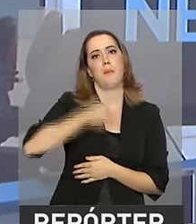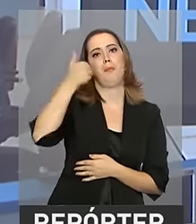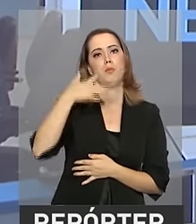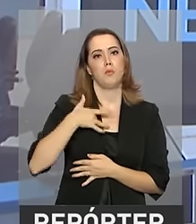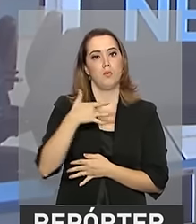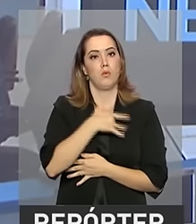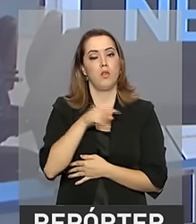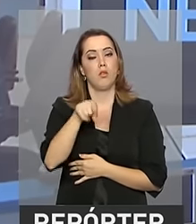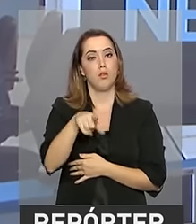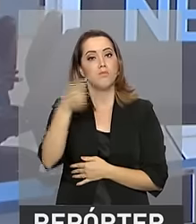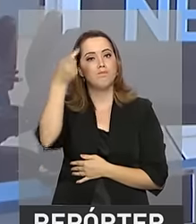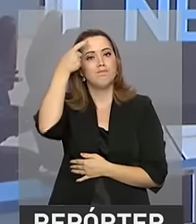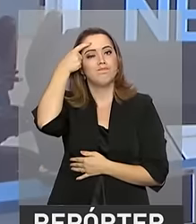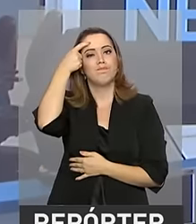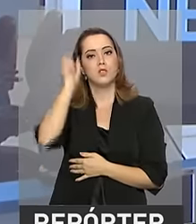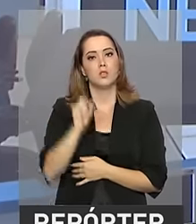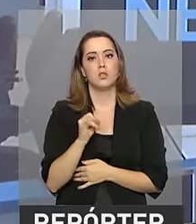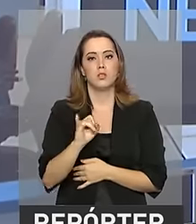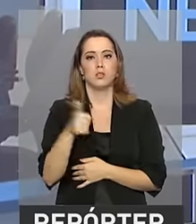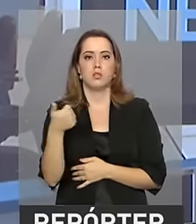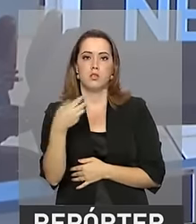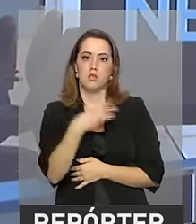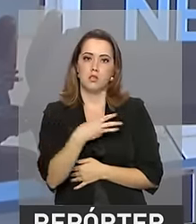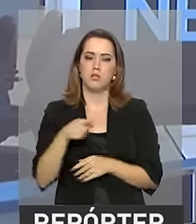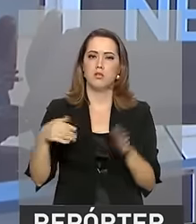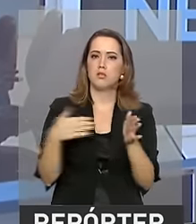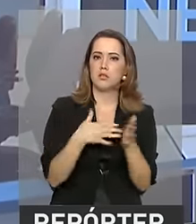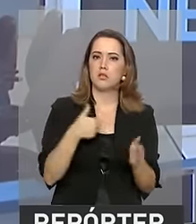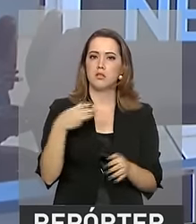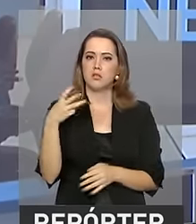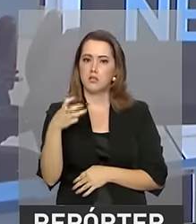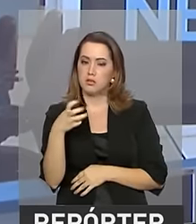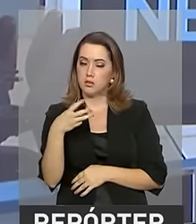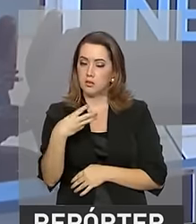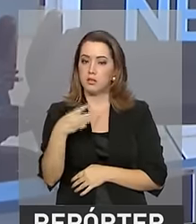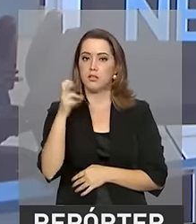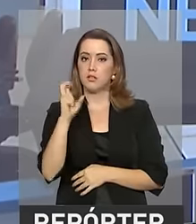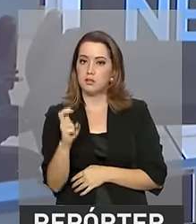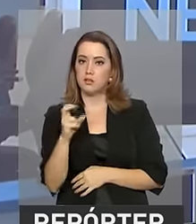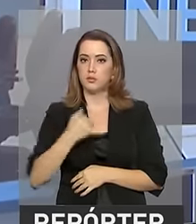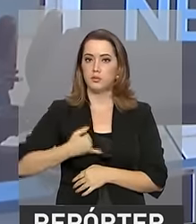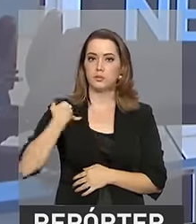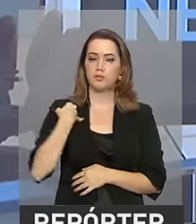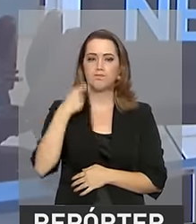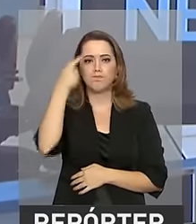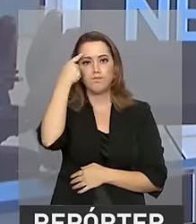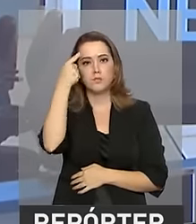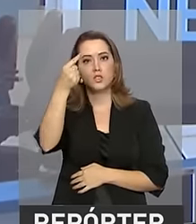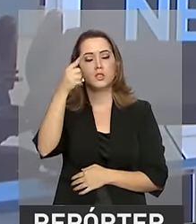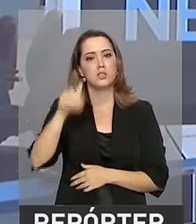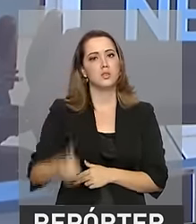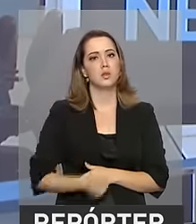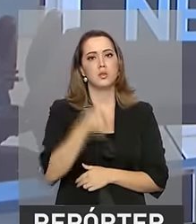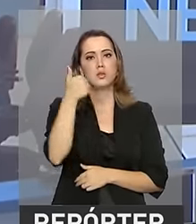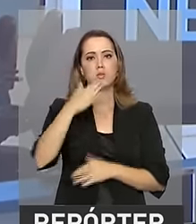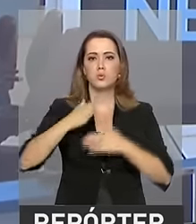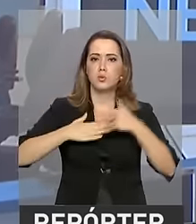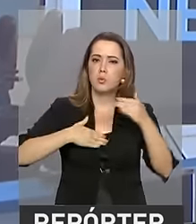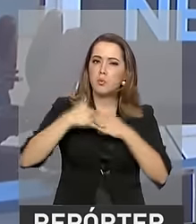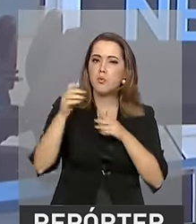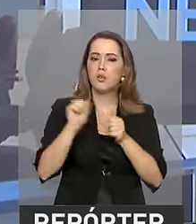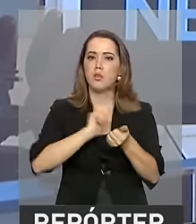conscientizar principalmente quem tem entre 13 e 35 anos a ideia é que o tema incentive a prática de